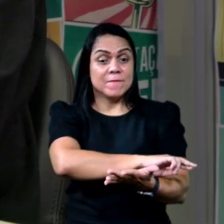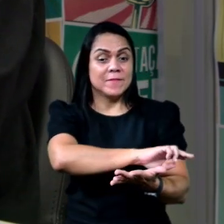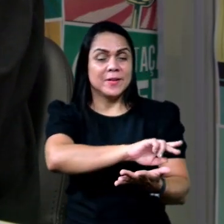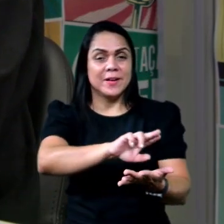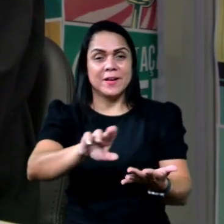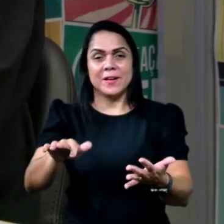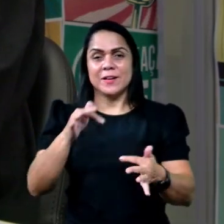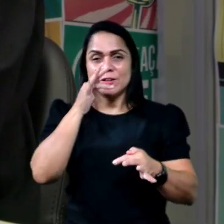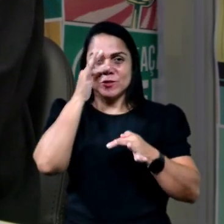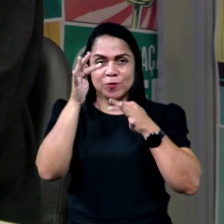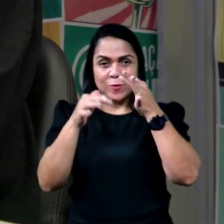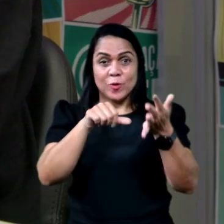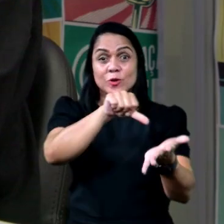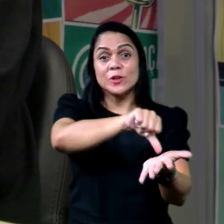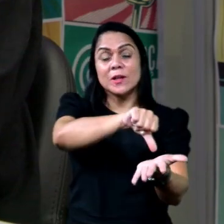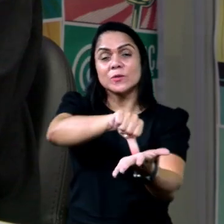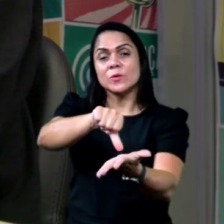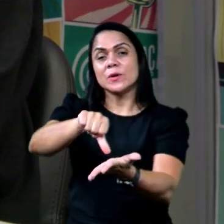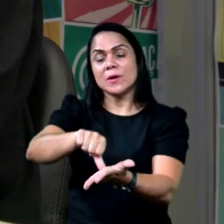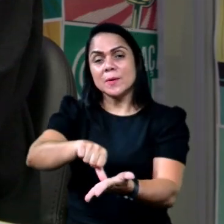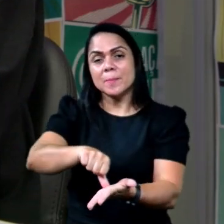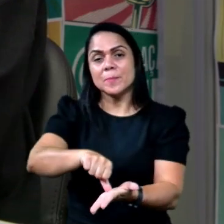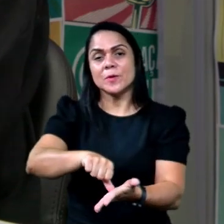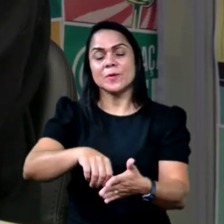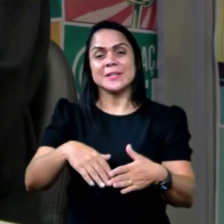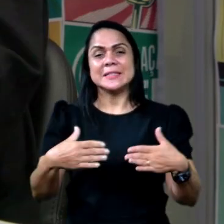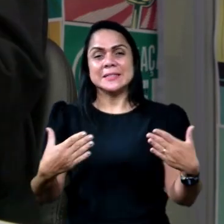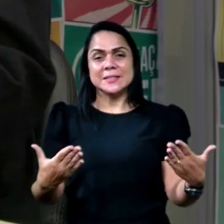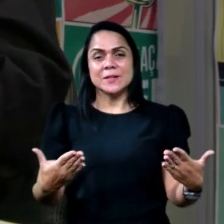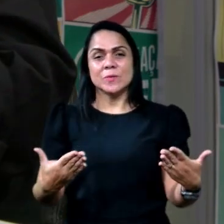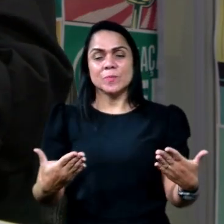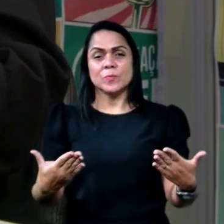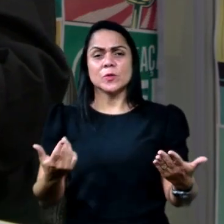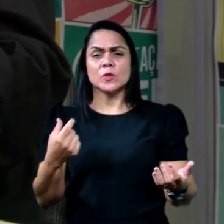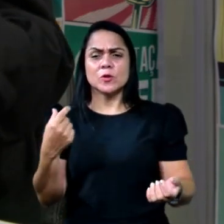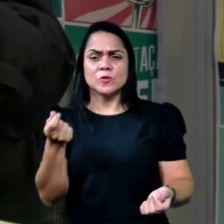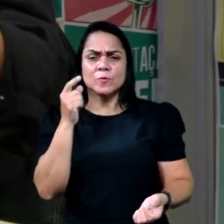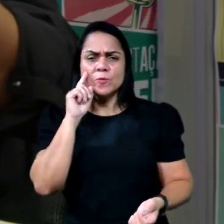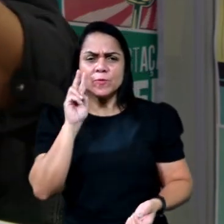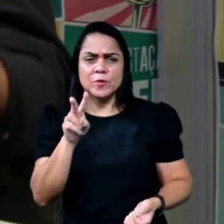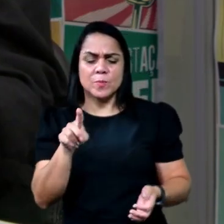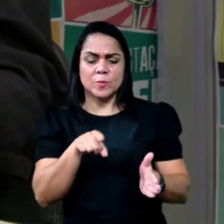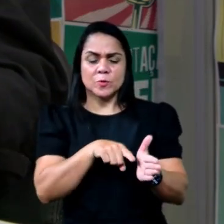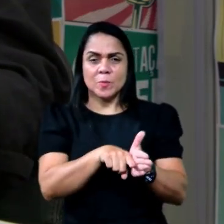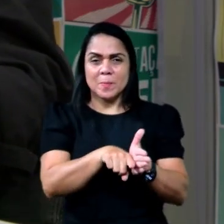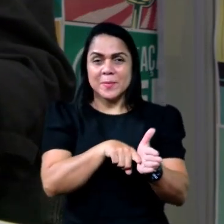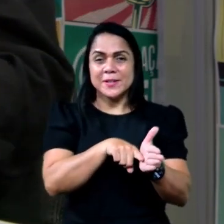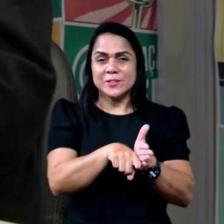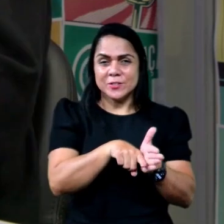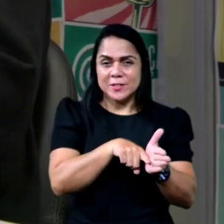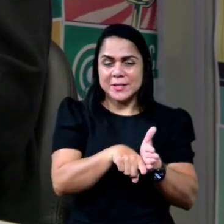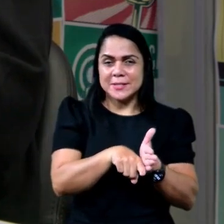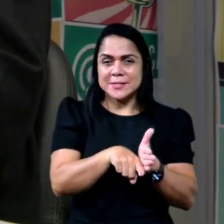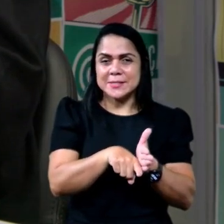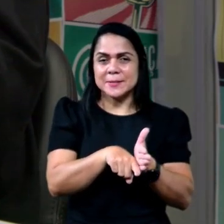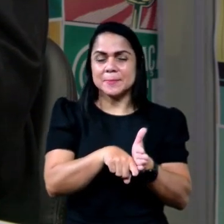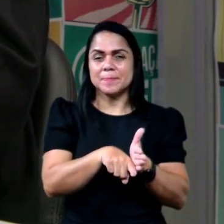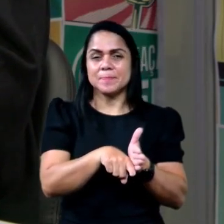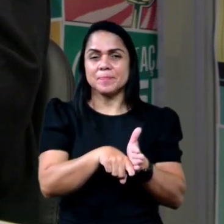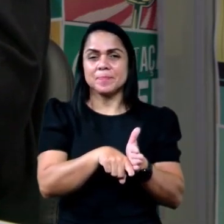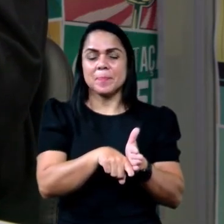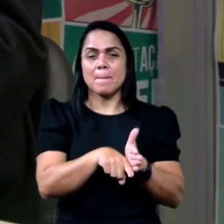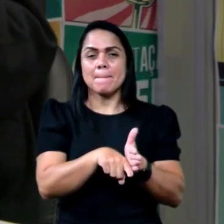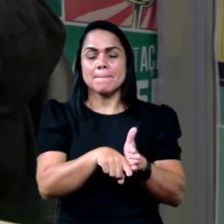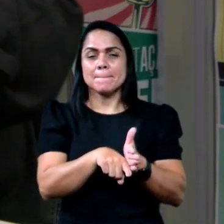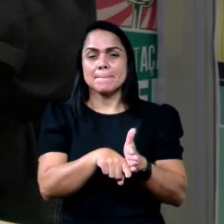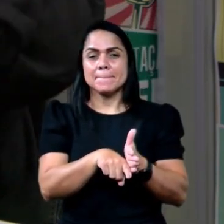campus. Esse é um exemplo importante, porque a gente pegou uma pesquisa, né? Um TCC é uma pesquisa, e a gente fez esse